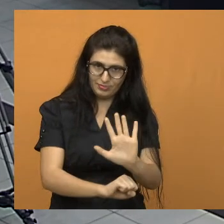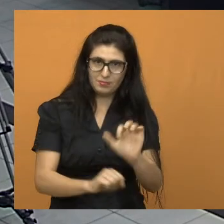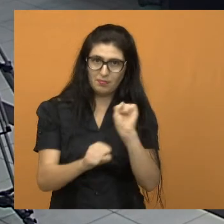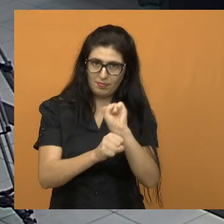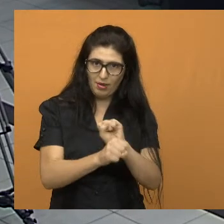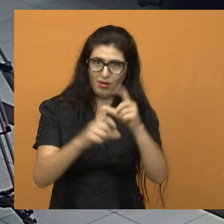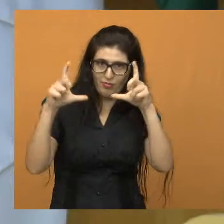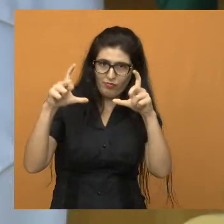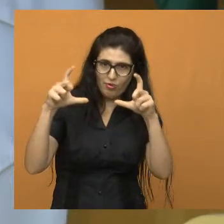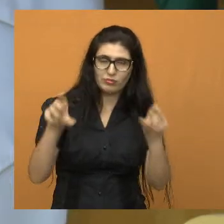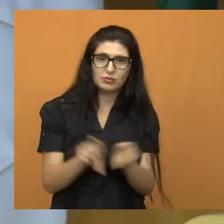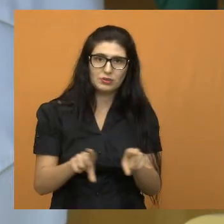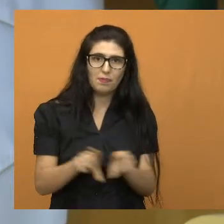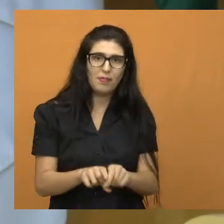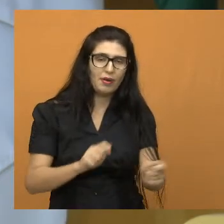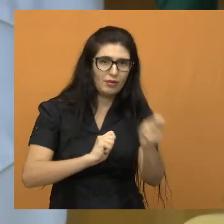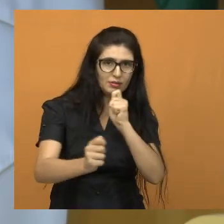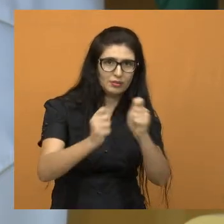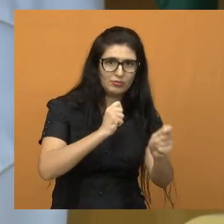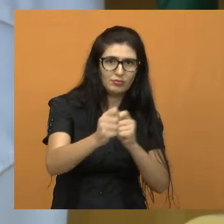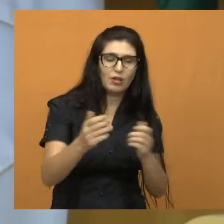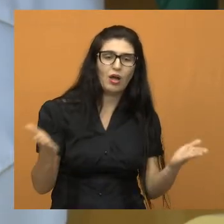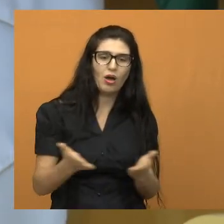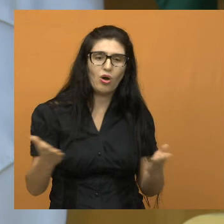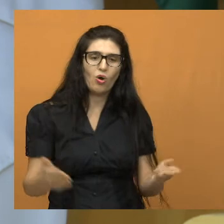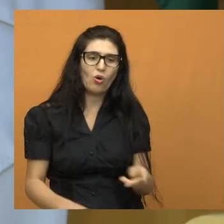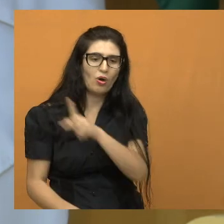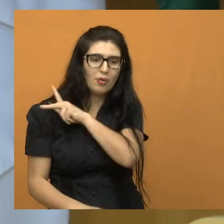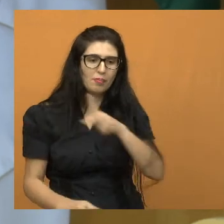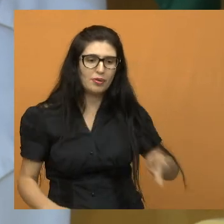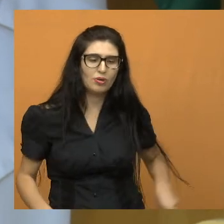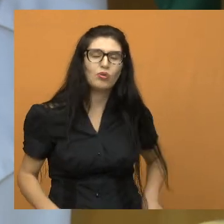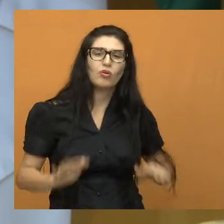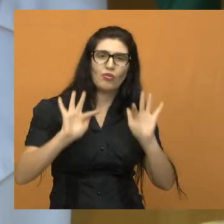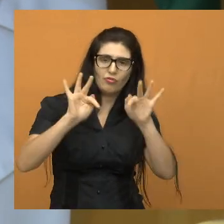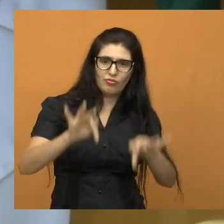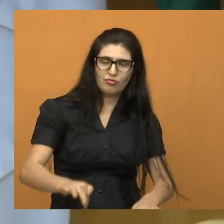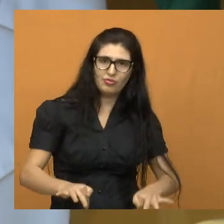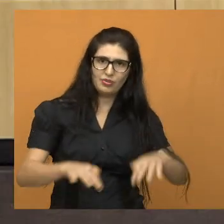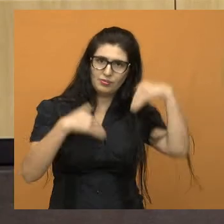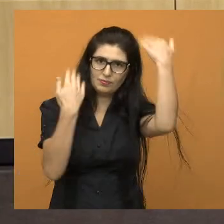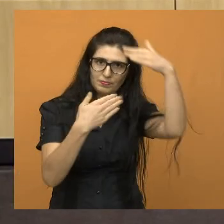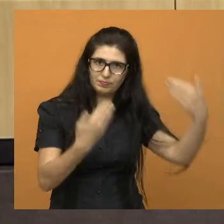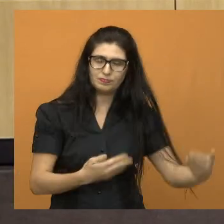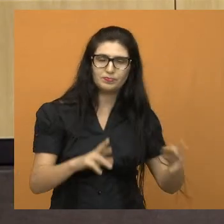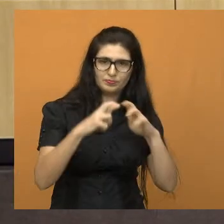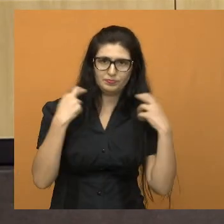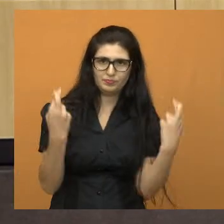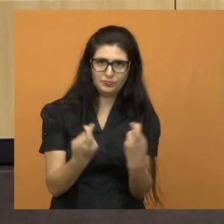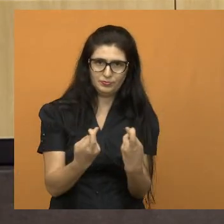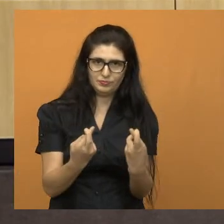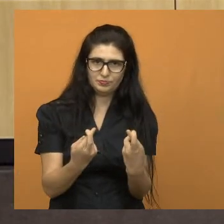entrevistas oficiais. Com a palavra agora a vereadora Lucimar Ponciano, que fará o encerramento da solenidade.